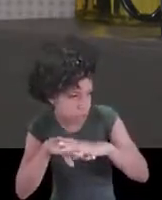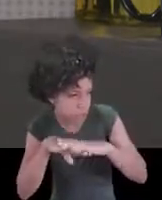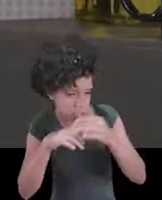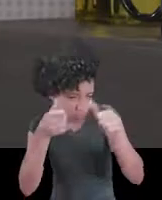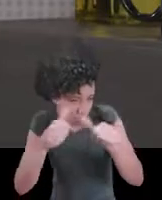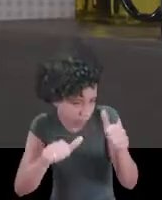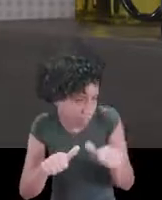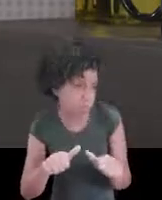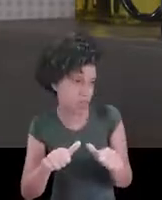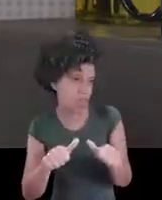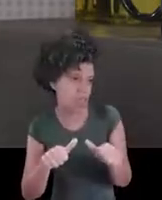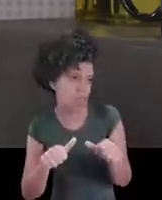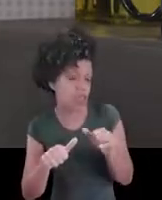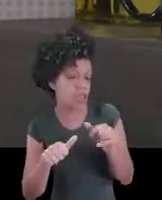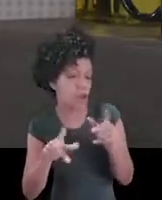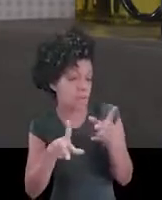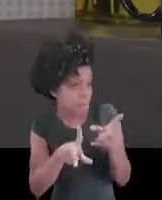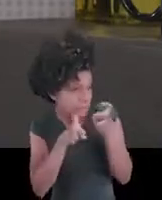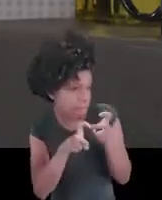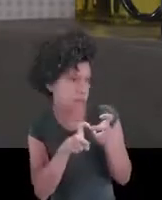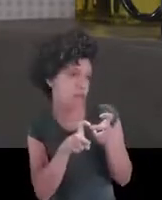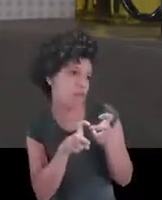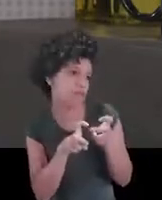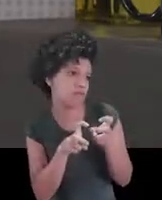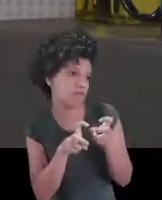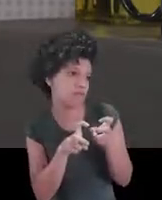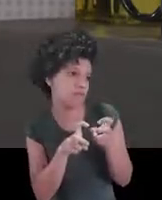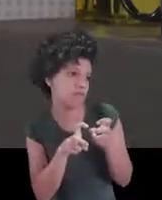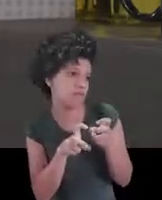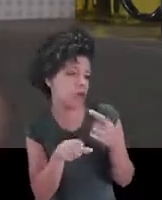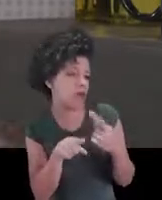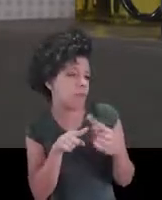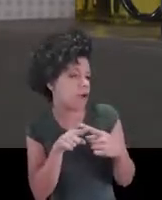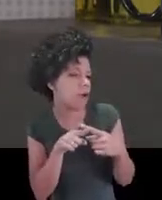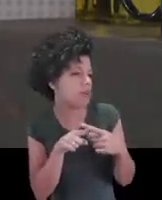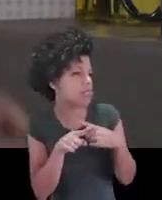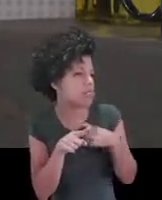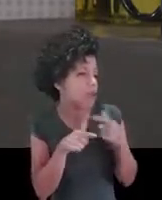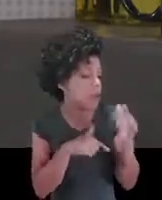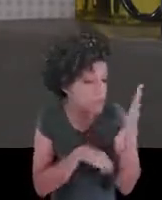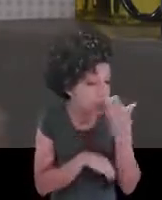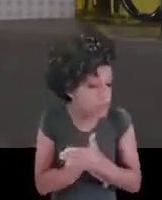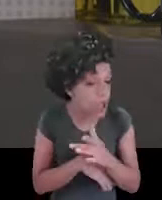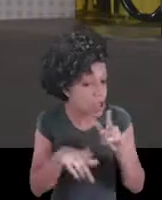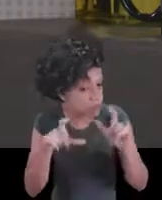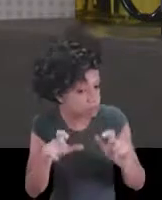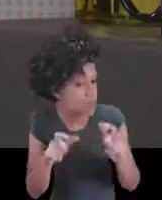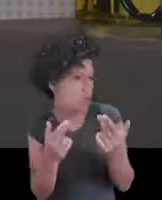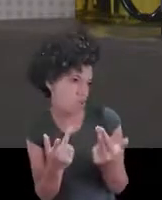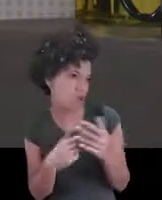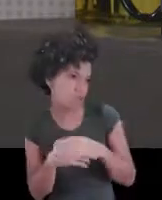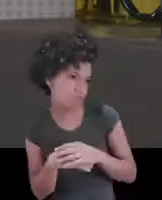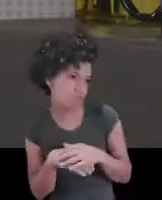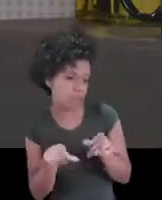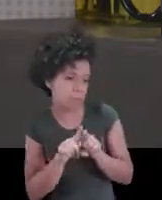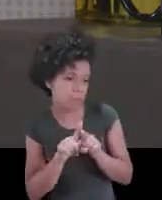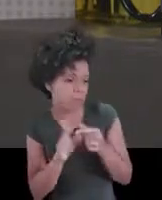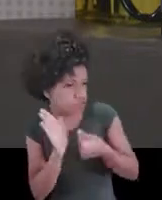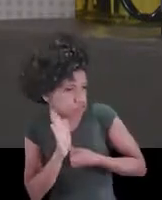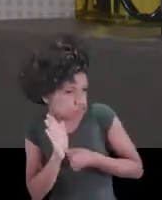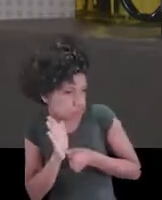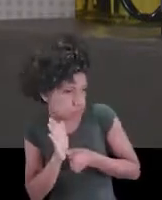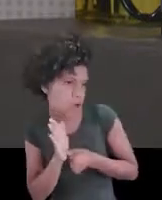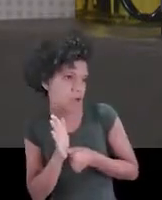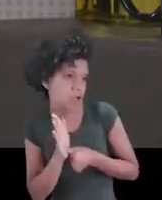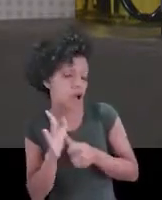Matemática ali mesmo se eu pegar é se você fizer pouca outra coisa eu consigo provar que a mesma foto através desse resto como se fosse impressão